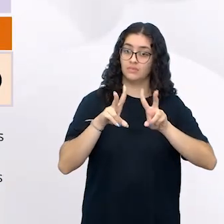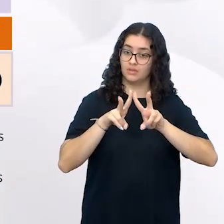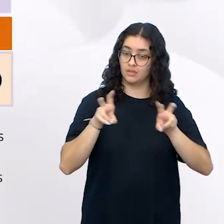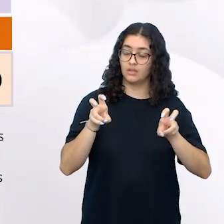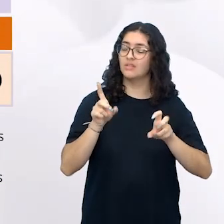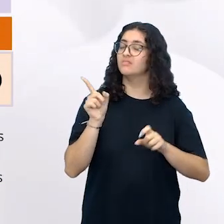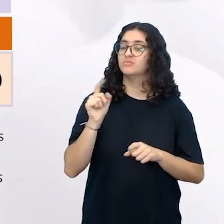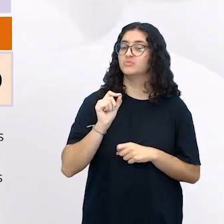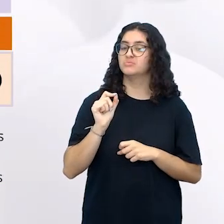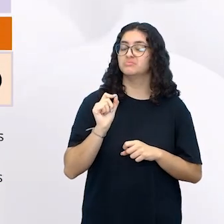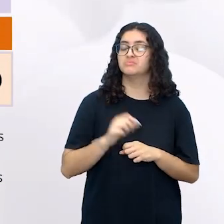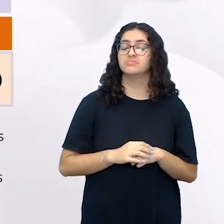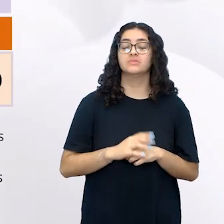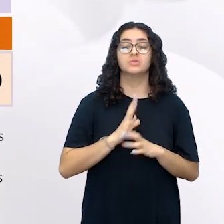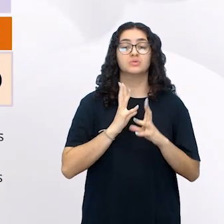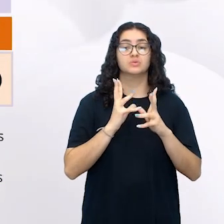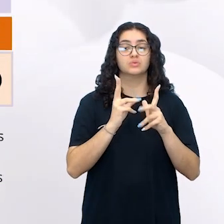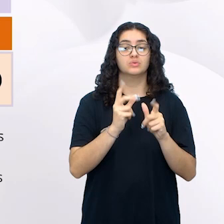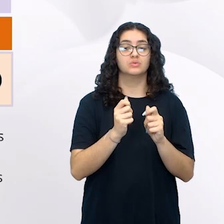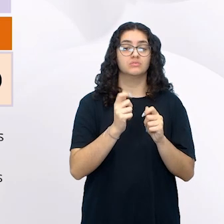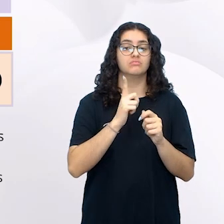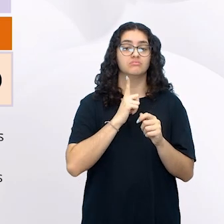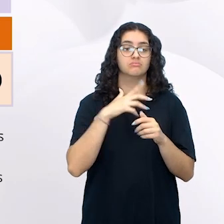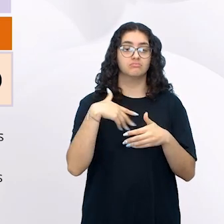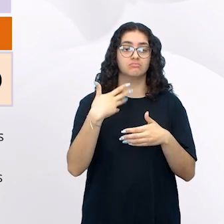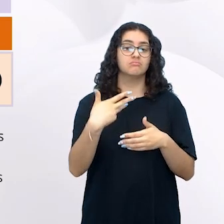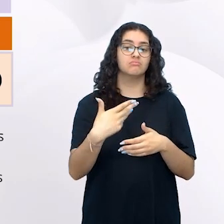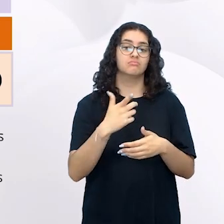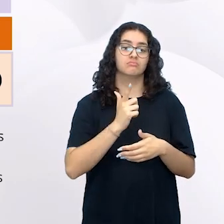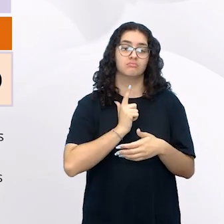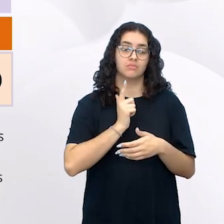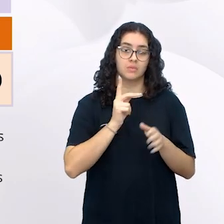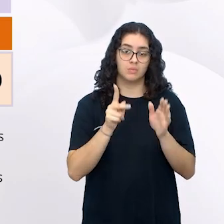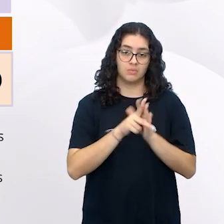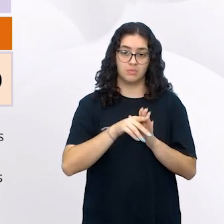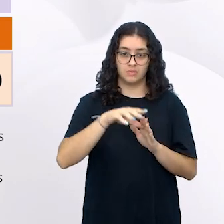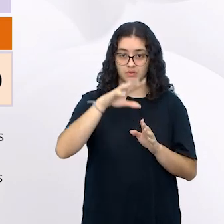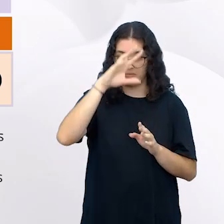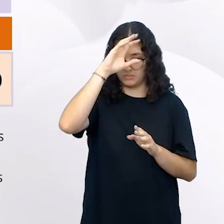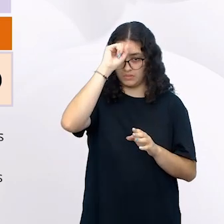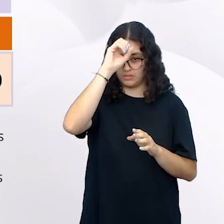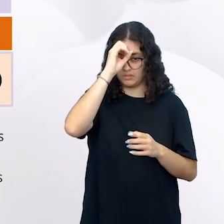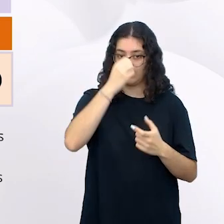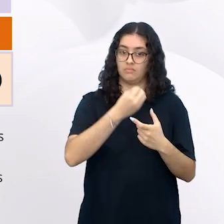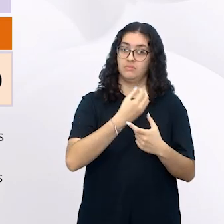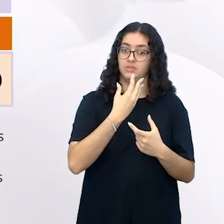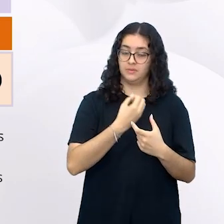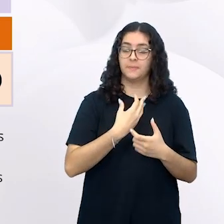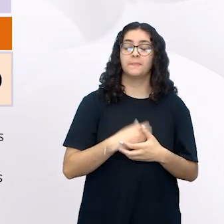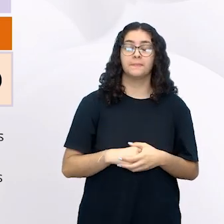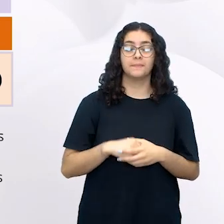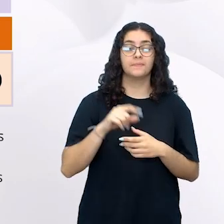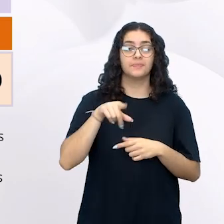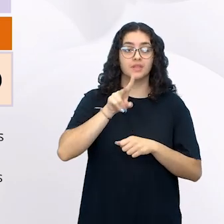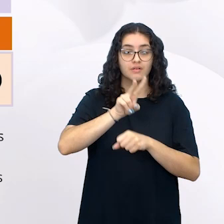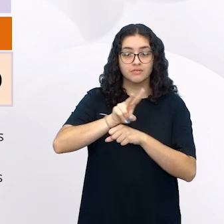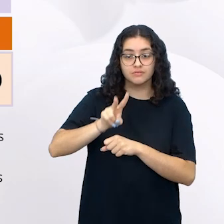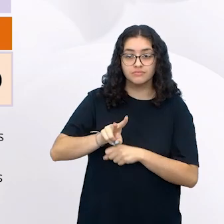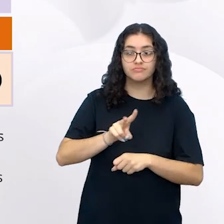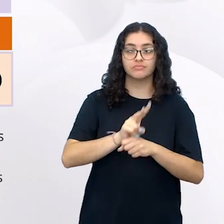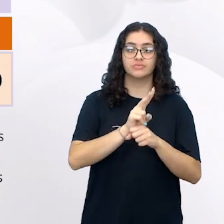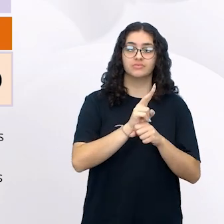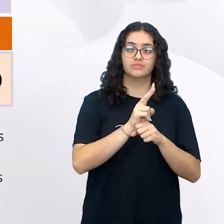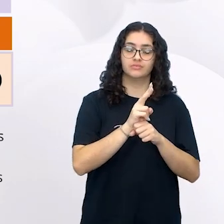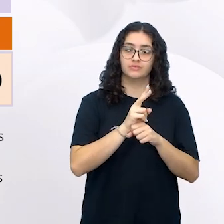abordada sobre todos os temas que vem sendo abordado com o Programa de Alfabetização Ambiental, que é a conservação